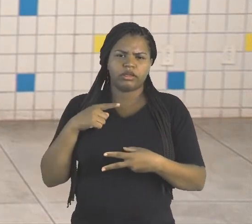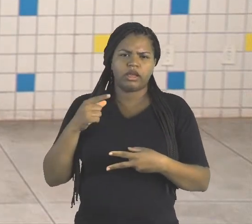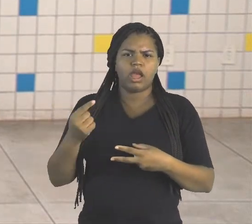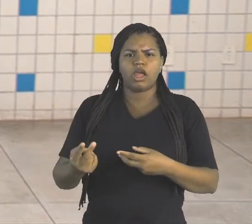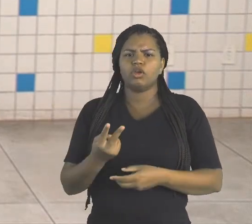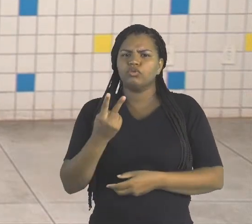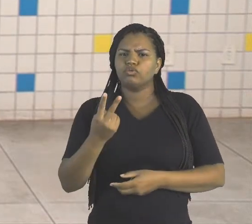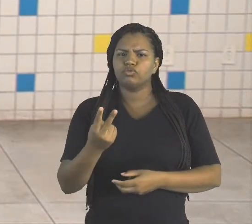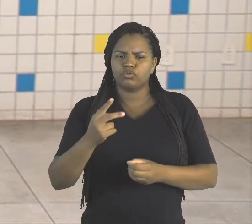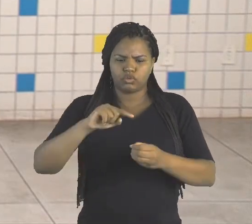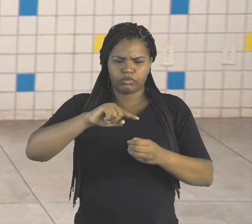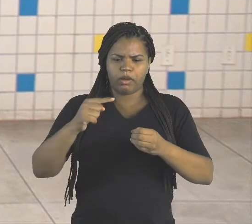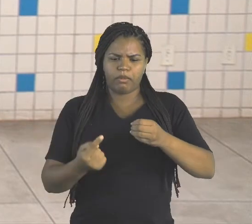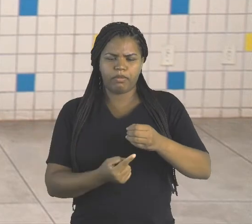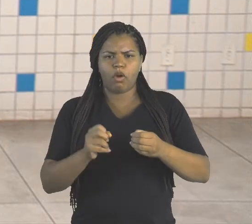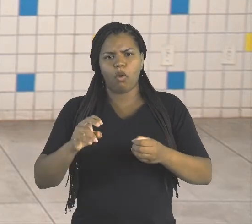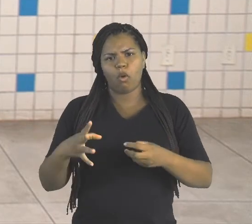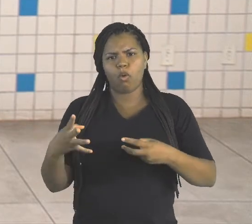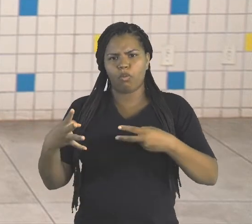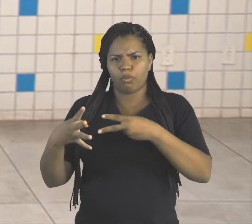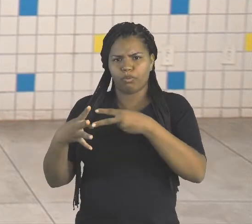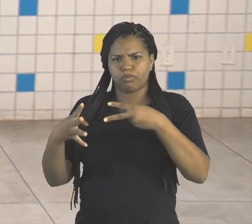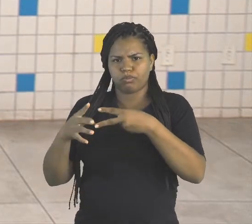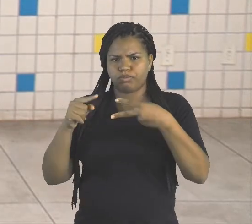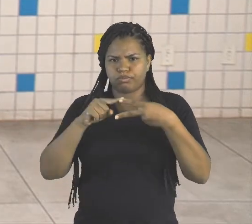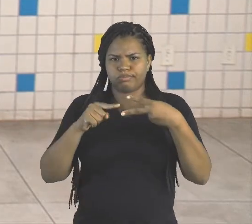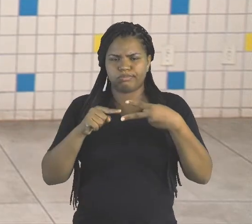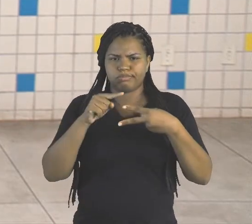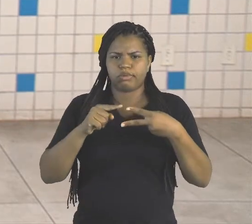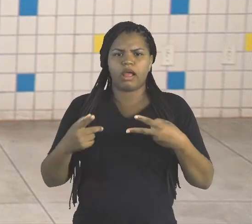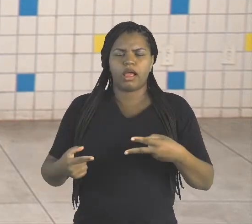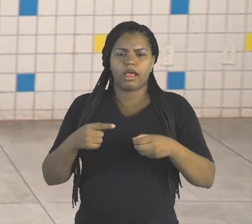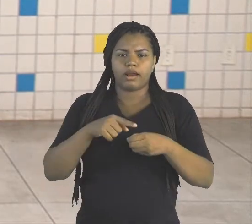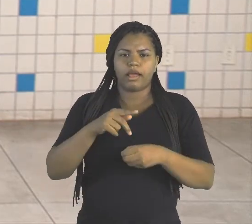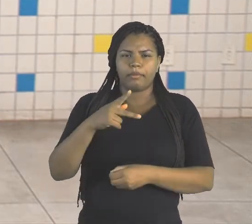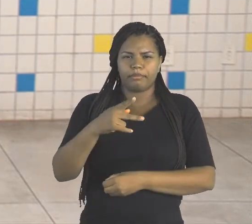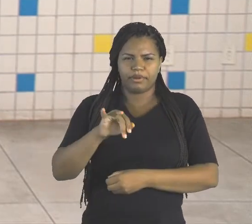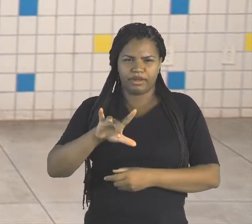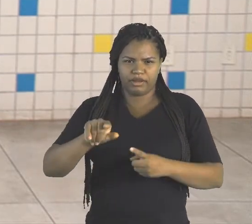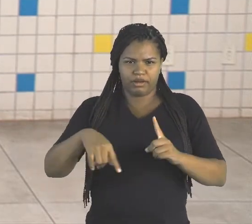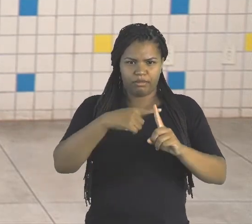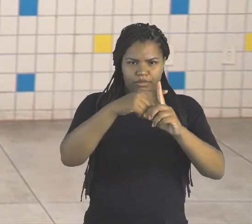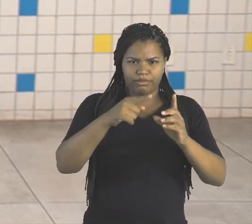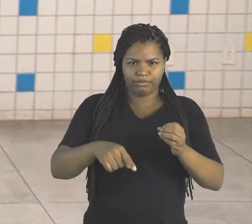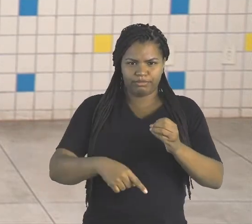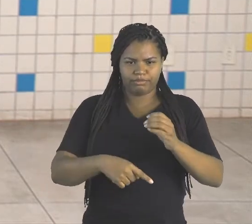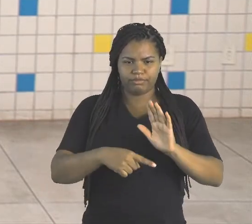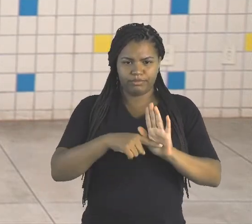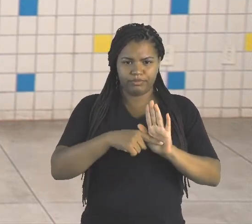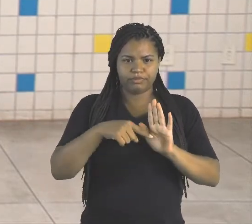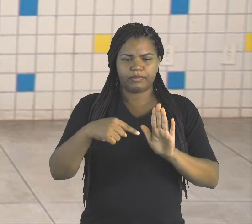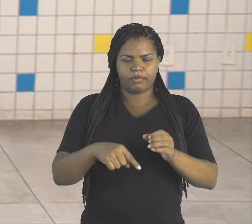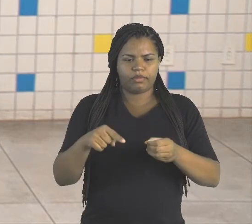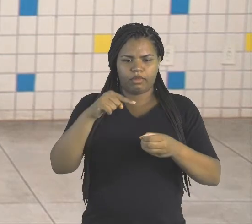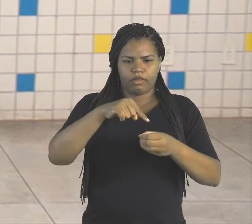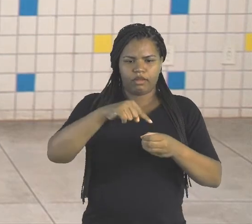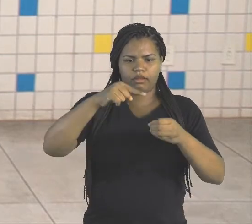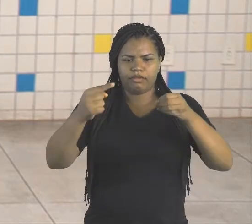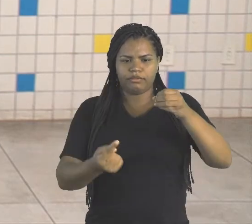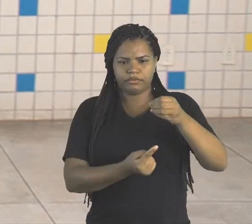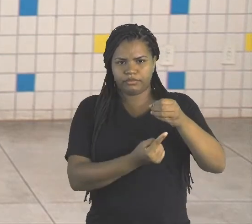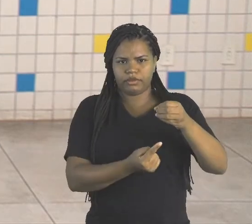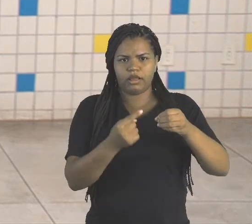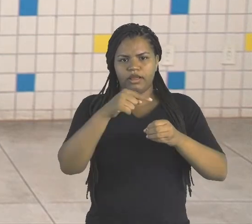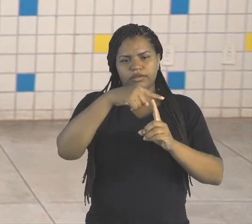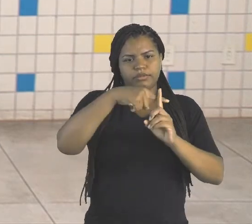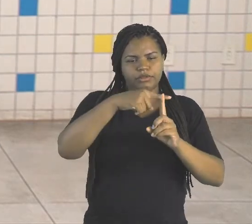pinos. No caso das pilhas, o acúmulo de carga positiva e negativa em polos diferentes. Então, um polo é negativo, um polo é positivo, como a